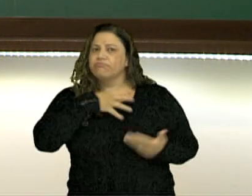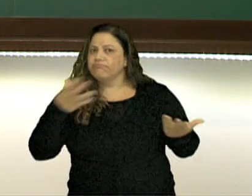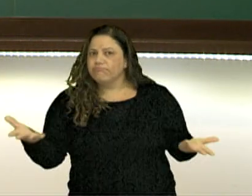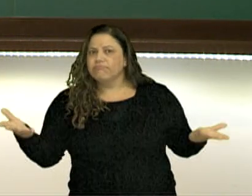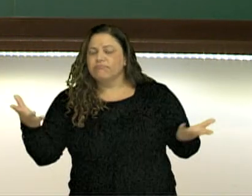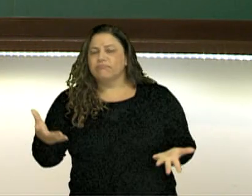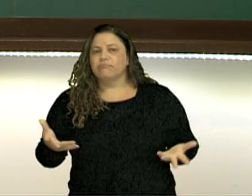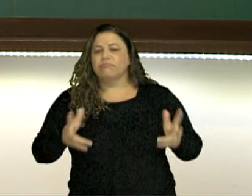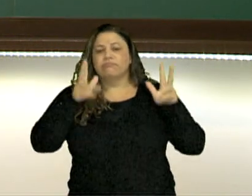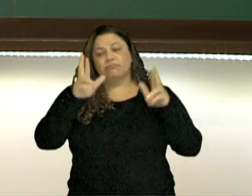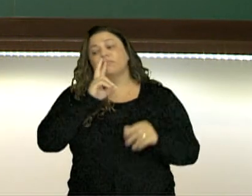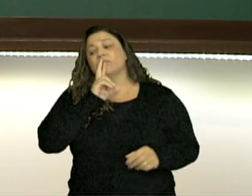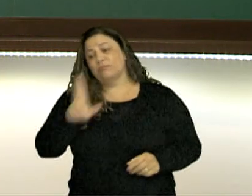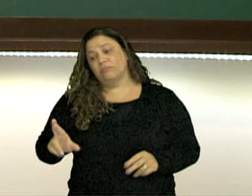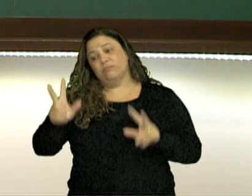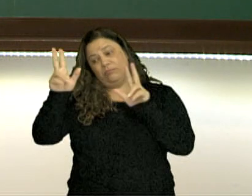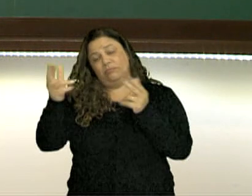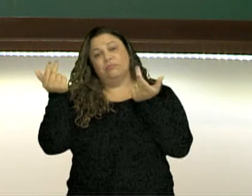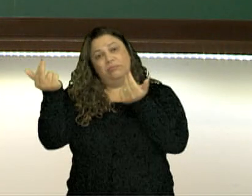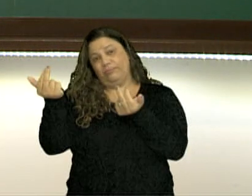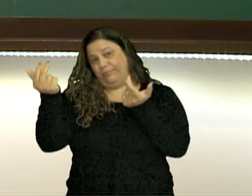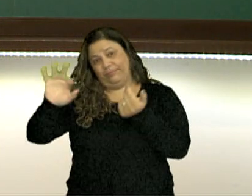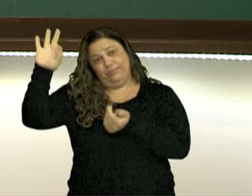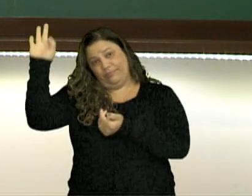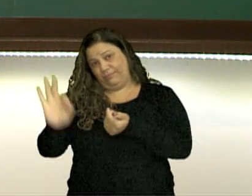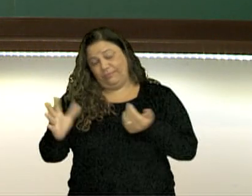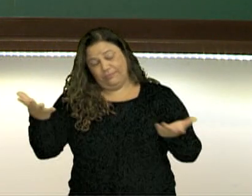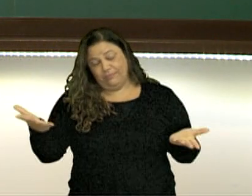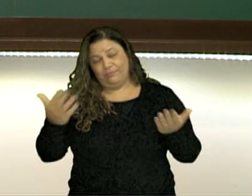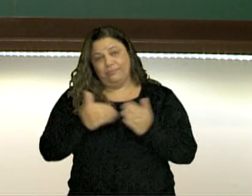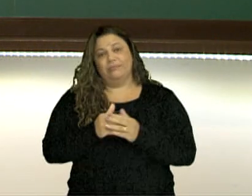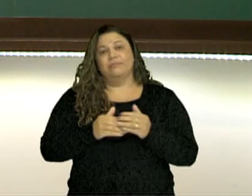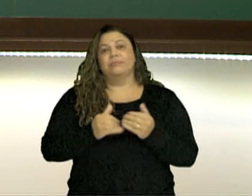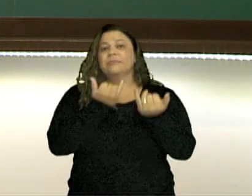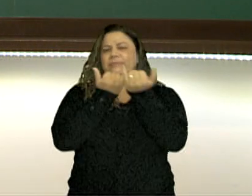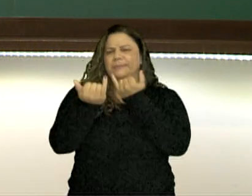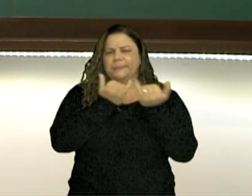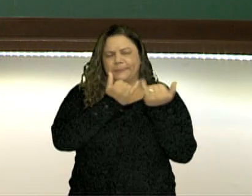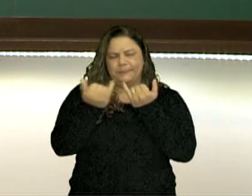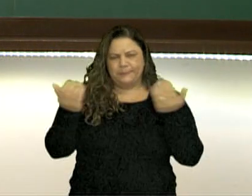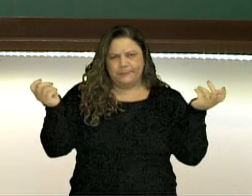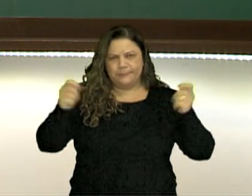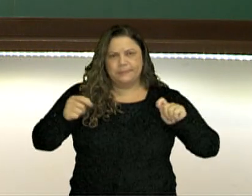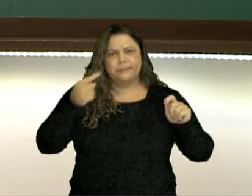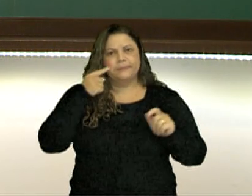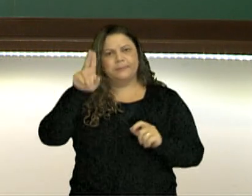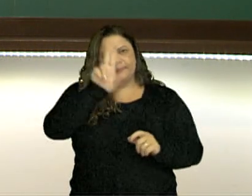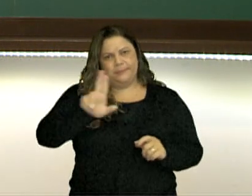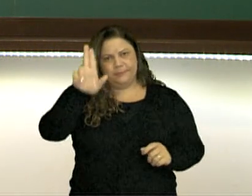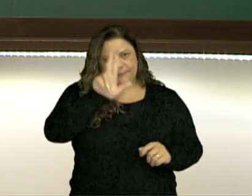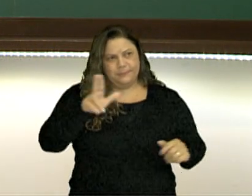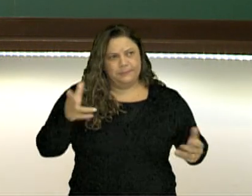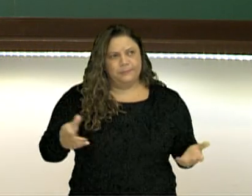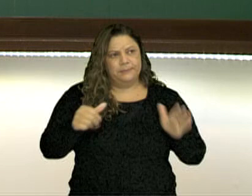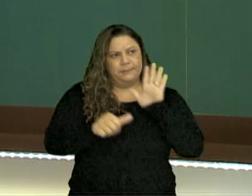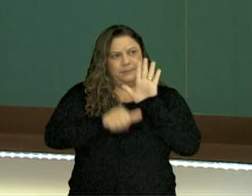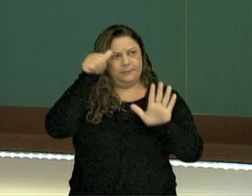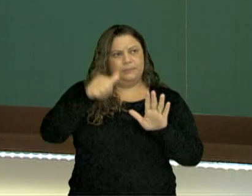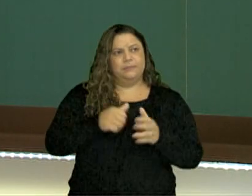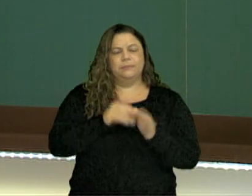mesmo resultado, ou seja, o conceito de taxas equivalentes. Então a gente foi usar aqui, ó, primeira coisa